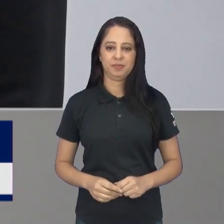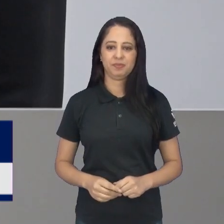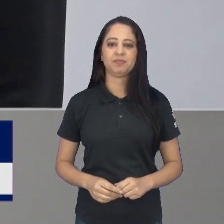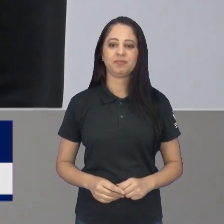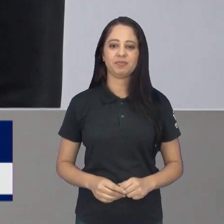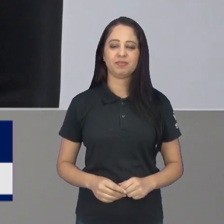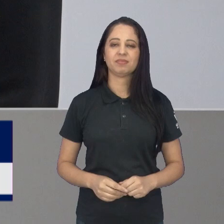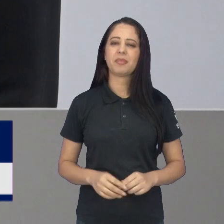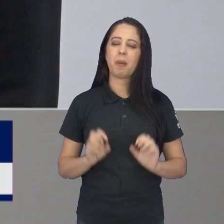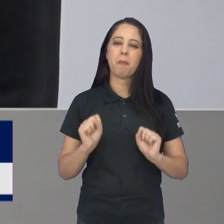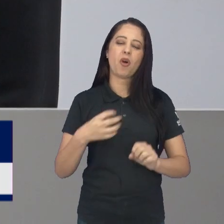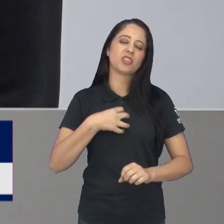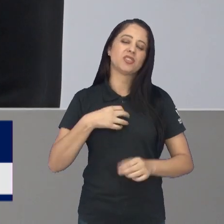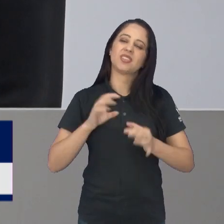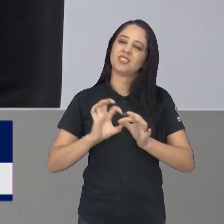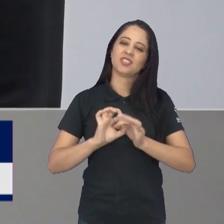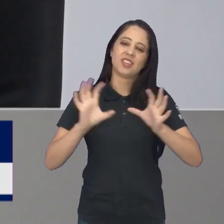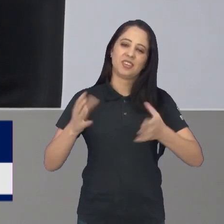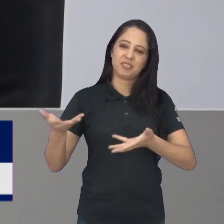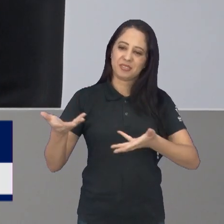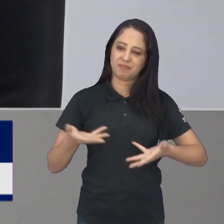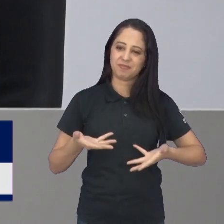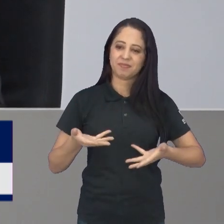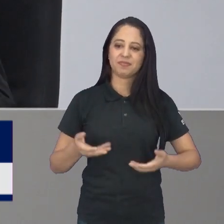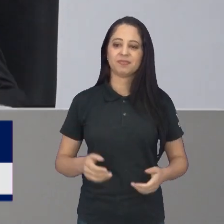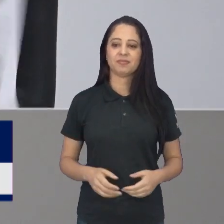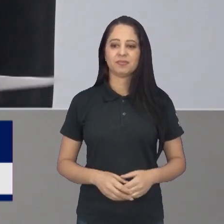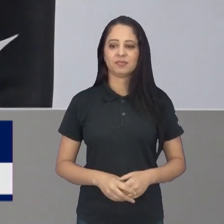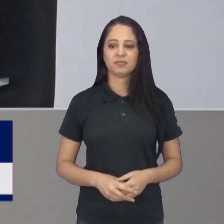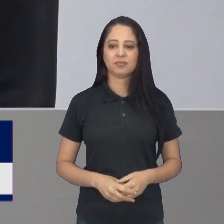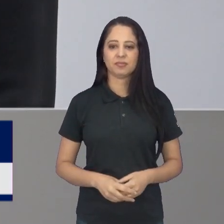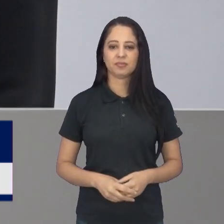fique à vontade aqui na Casa do Povo. Parabéns.